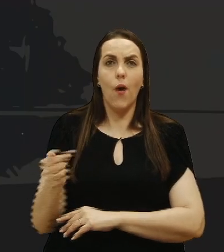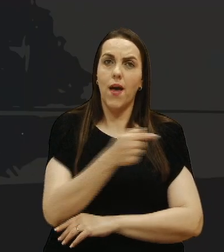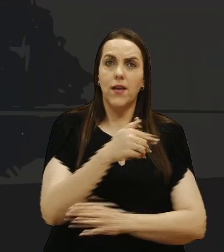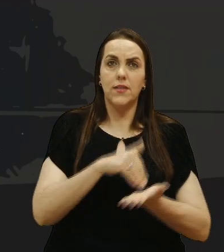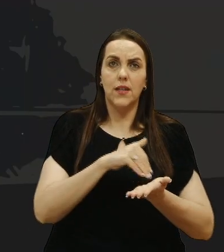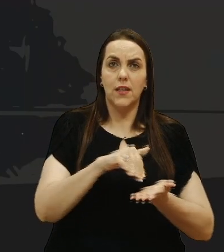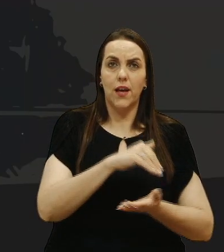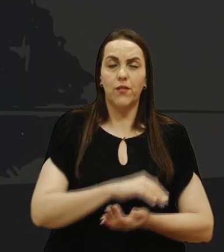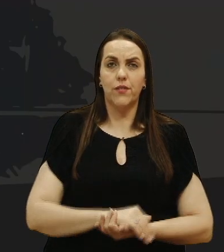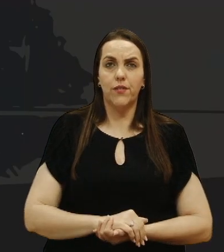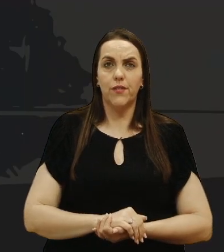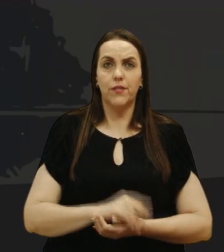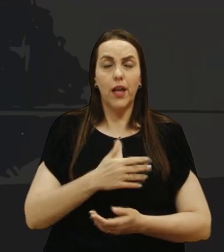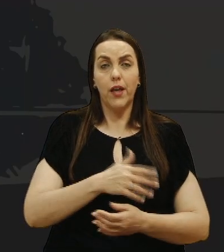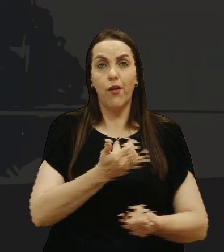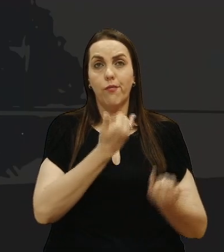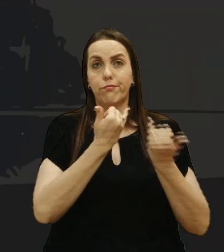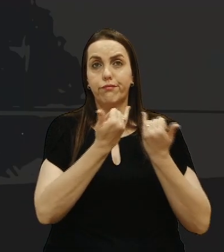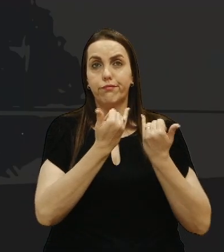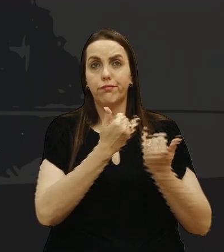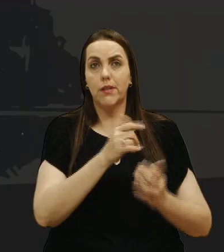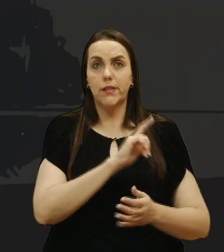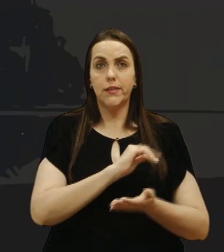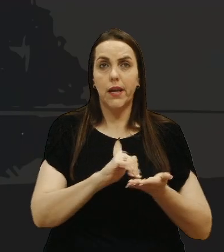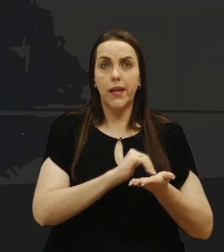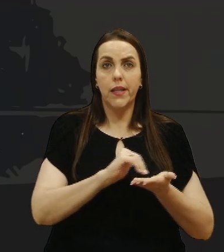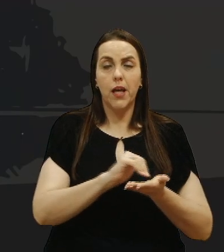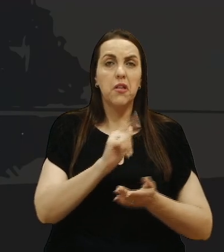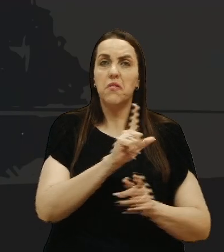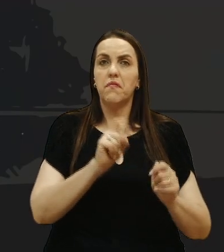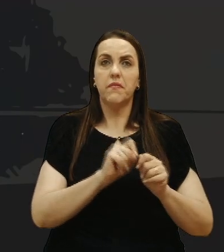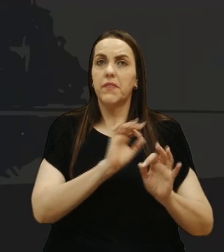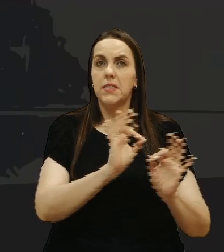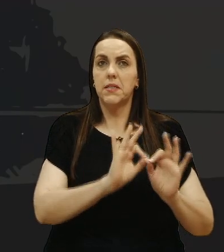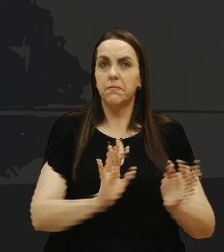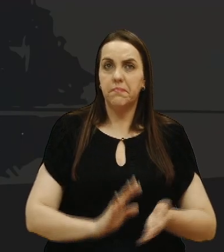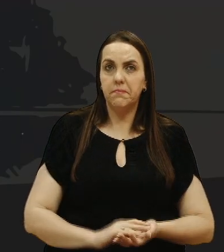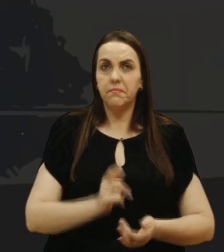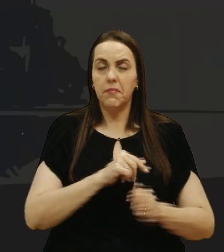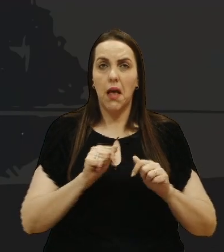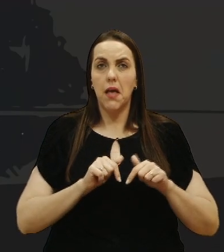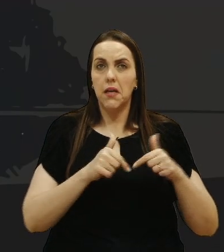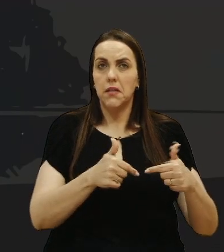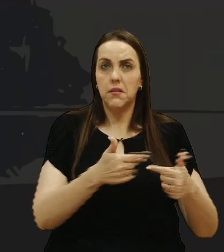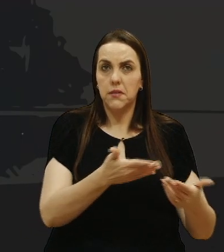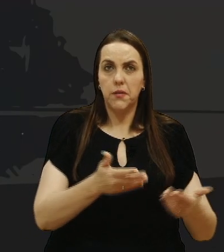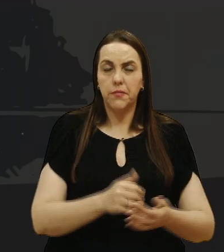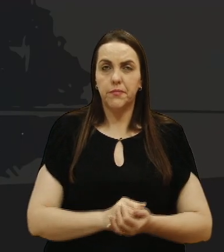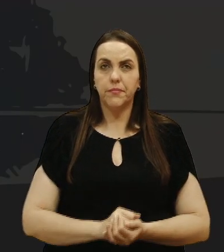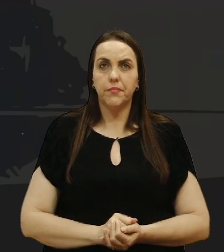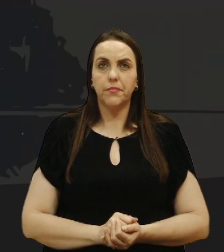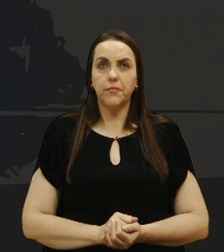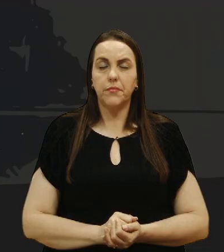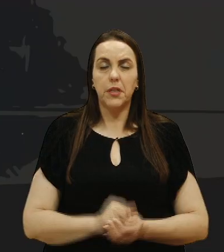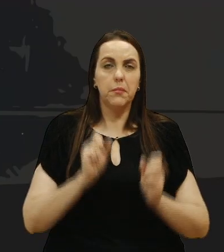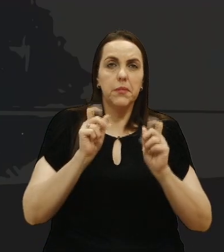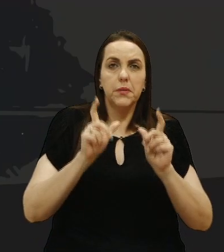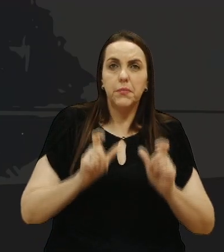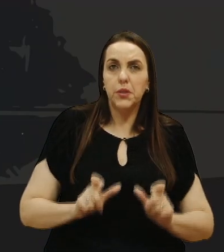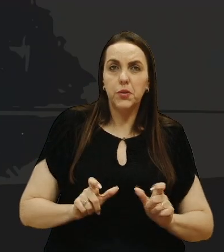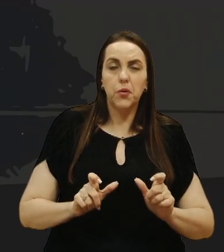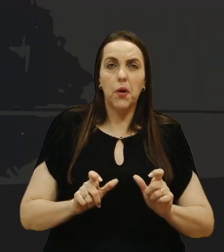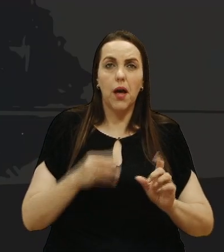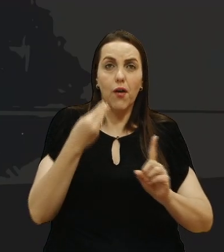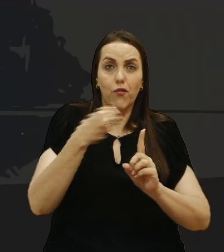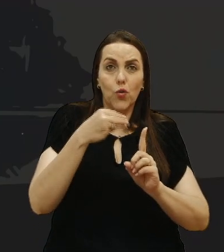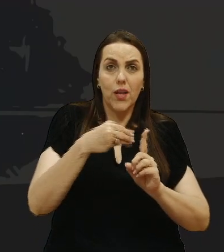gente ouve do secretário que não vai fazer ação uma parte, vereadora, para pessoas em vulnerabilidade,